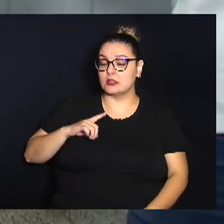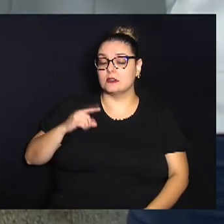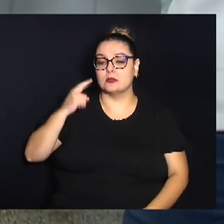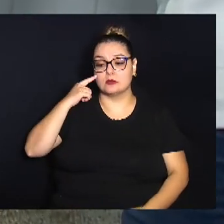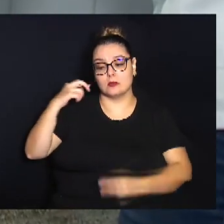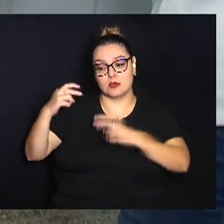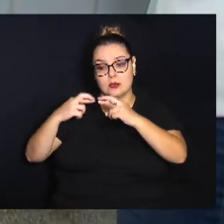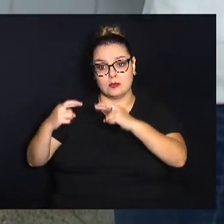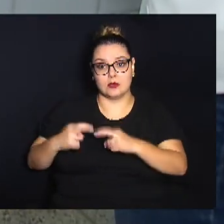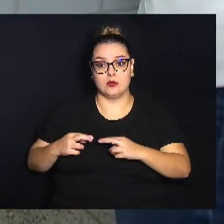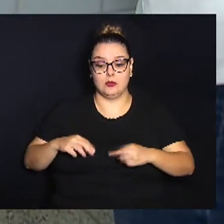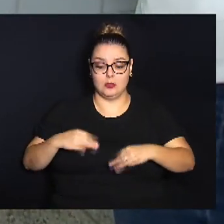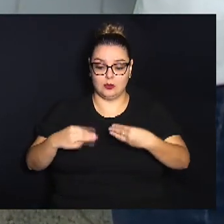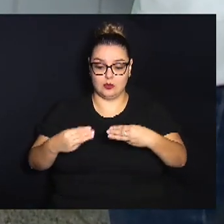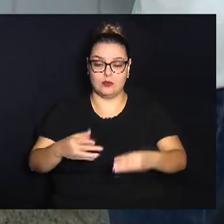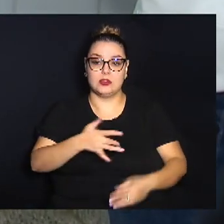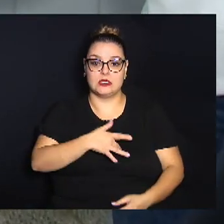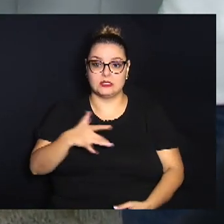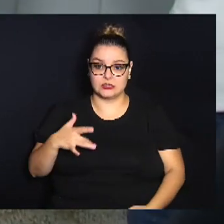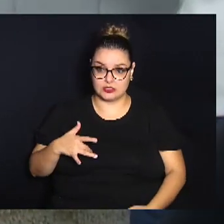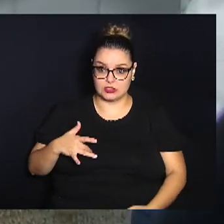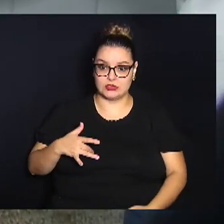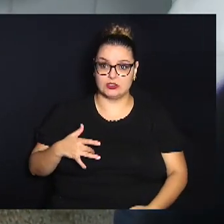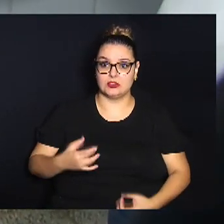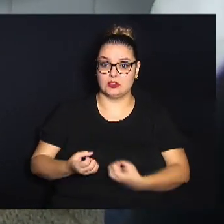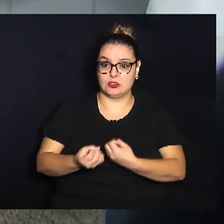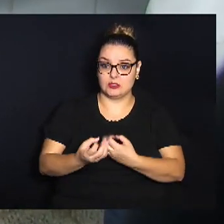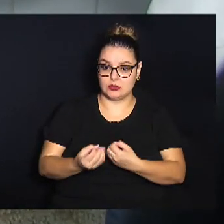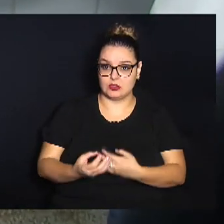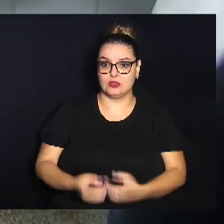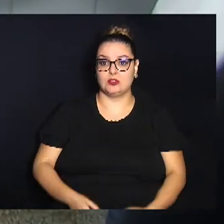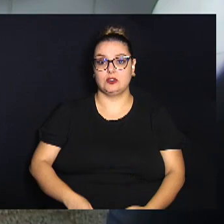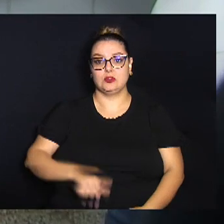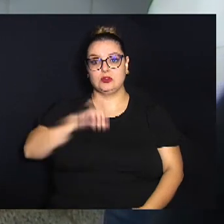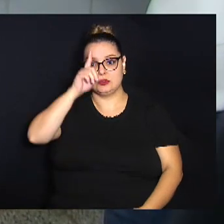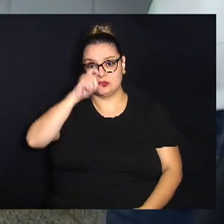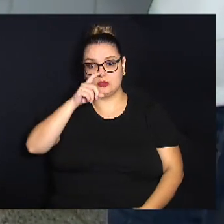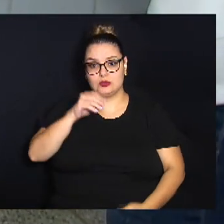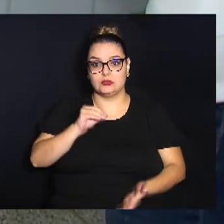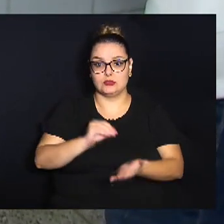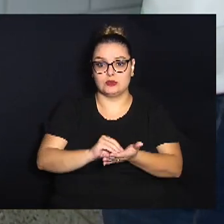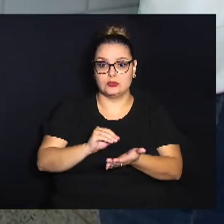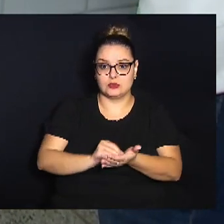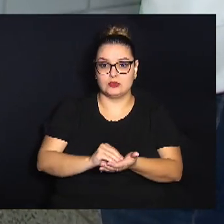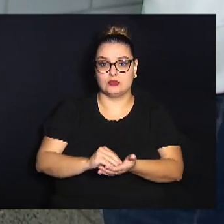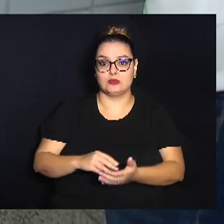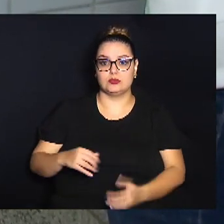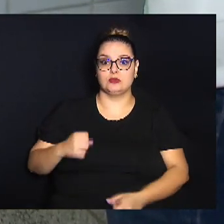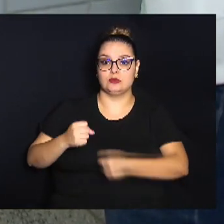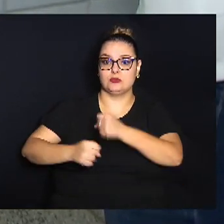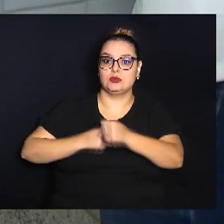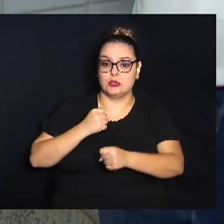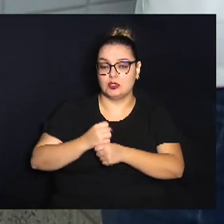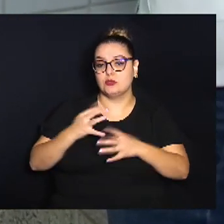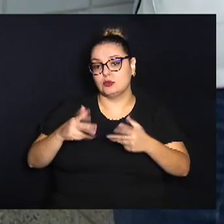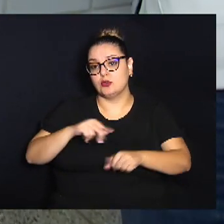análise pelo Ministério da Saúde, considerando os dados de hospitalização dos últimos anos, né, no país todo. E uma outra